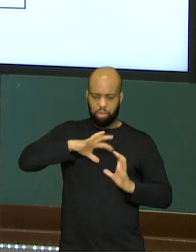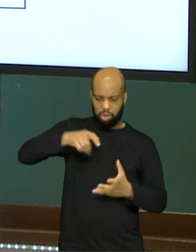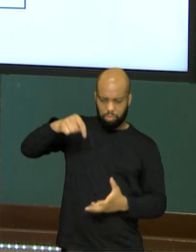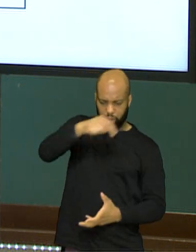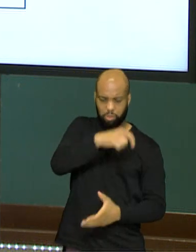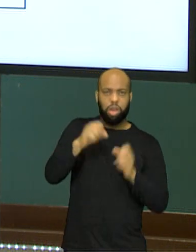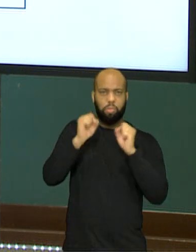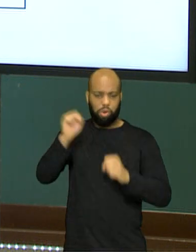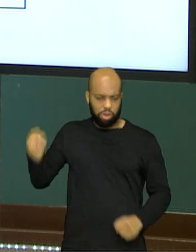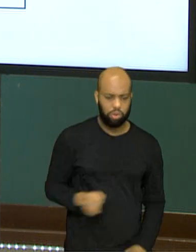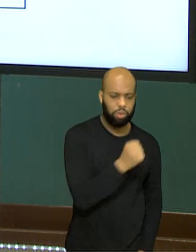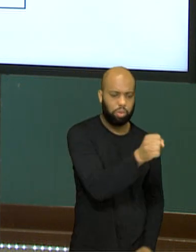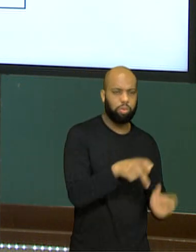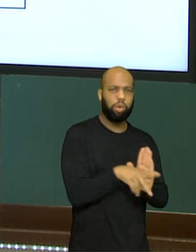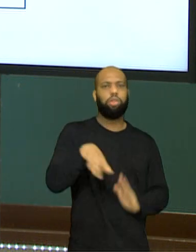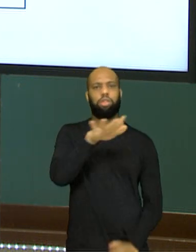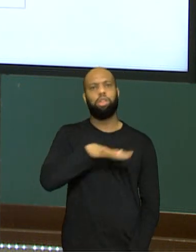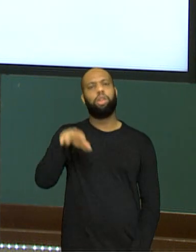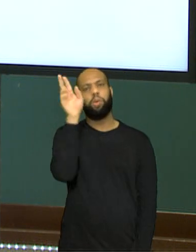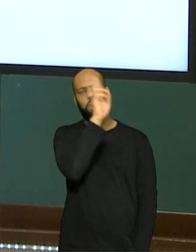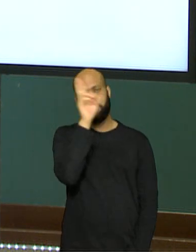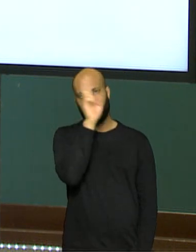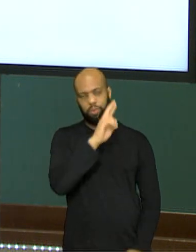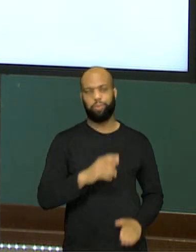sendo instaladas dentro do seu território.